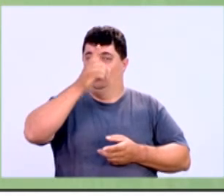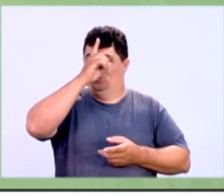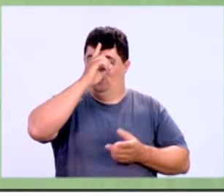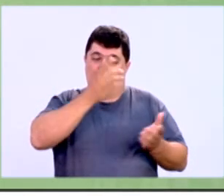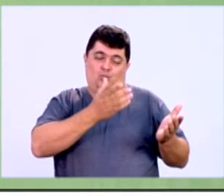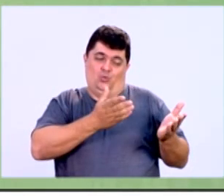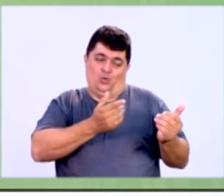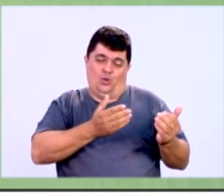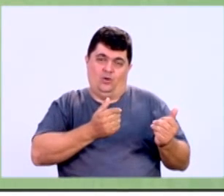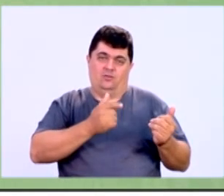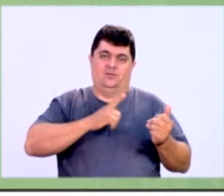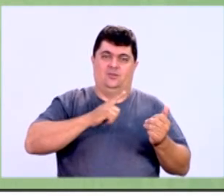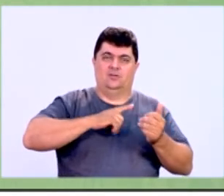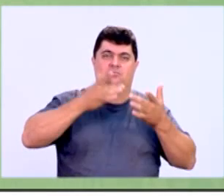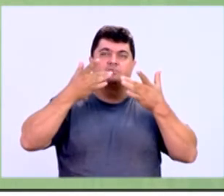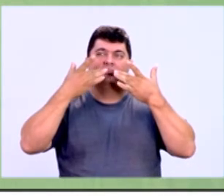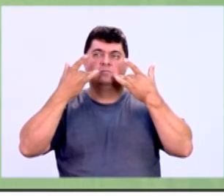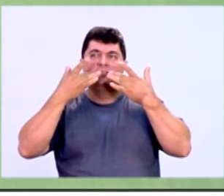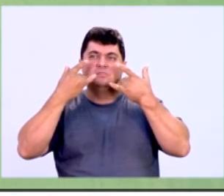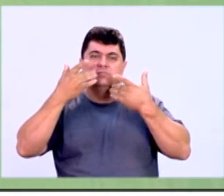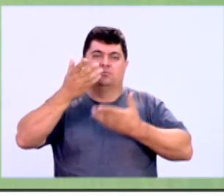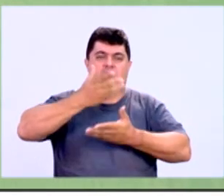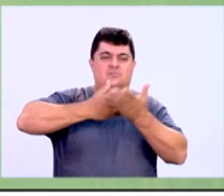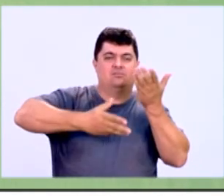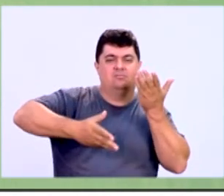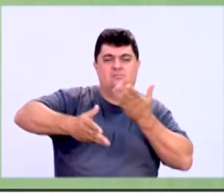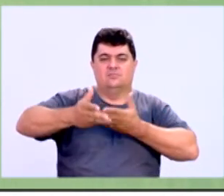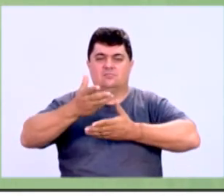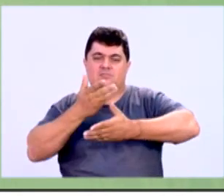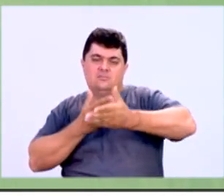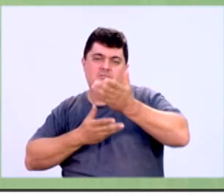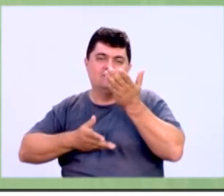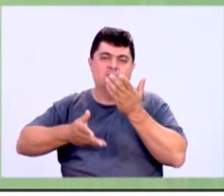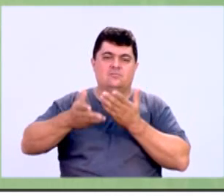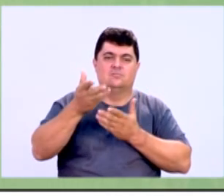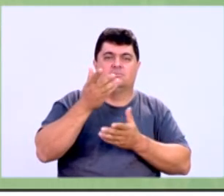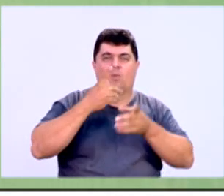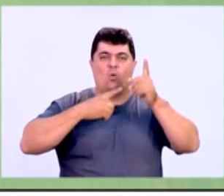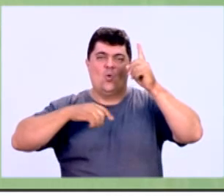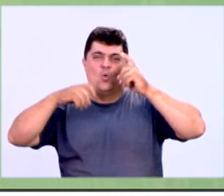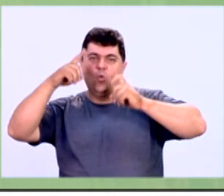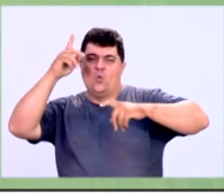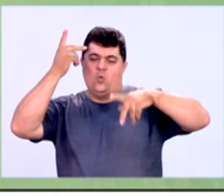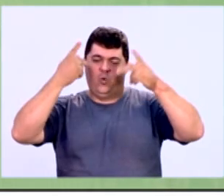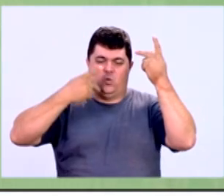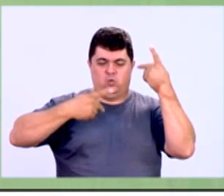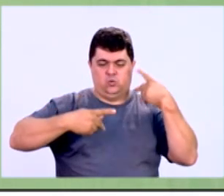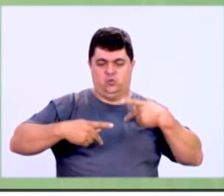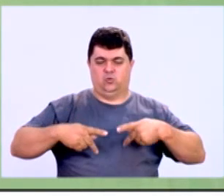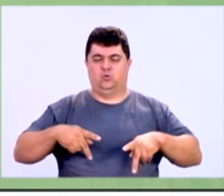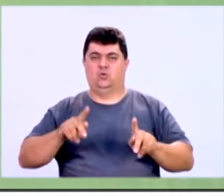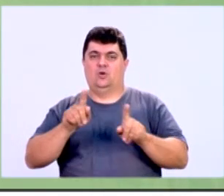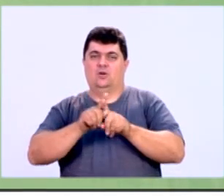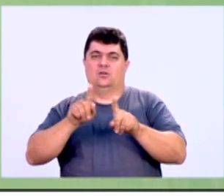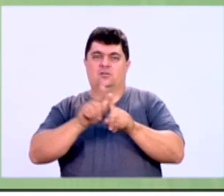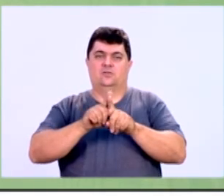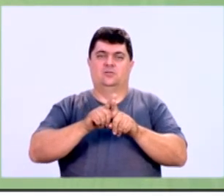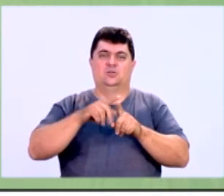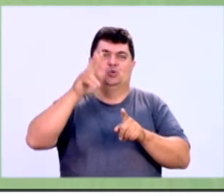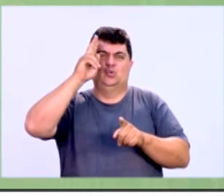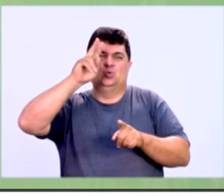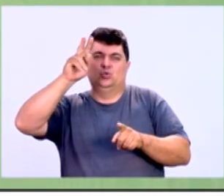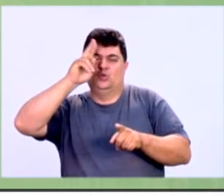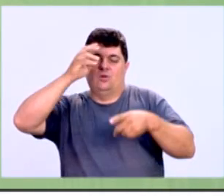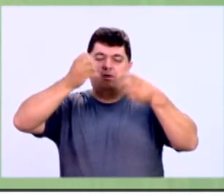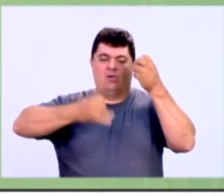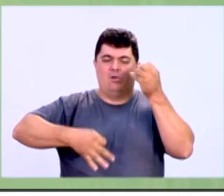trabalhando algum tema relacionado a uma literatura, pode ser um conto, em que eles estão dramatizando.